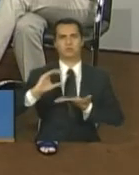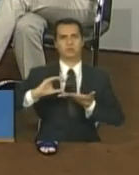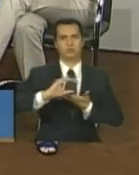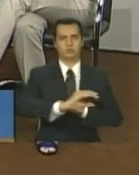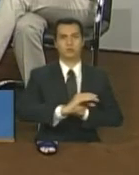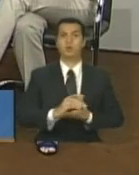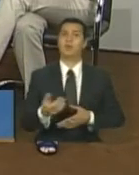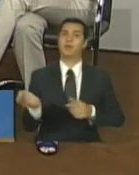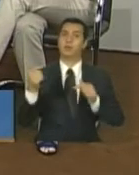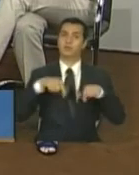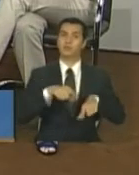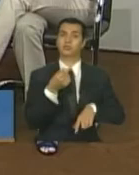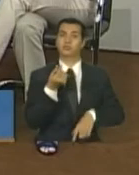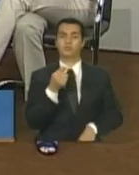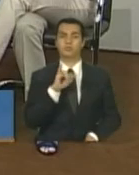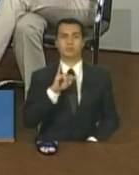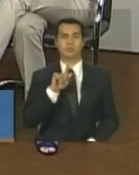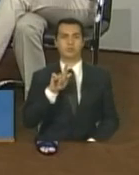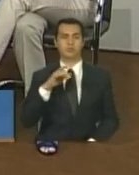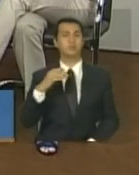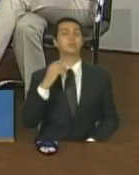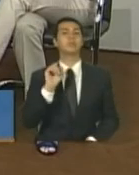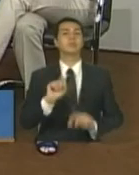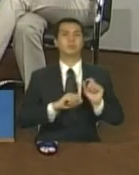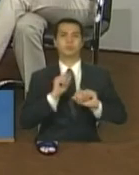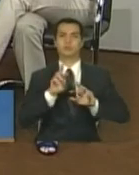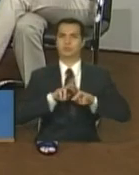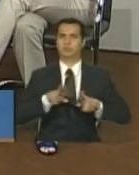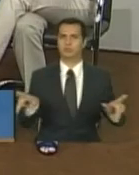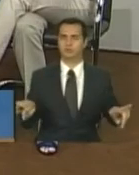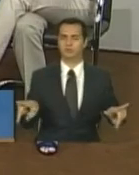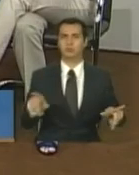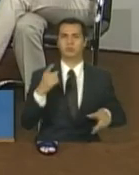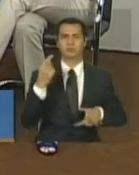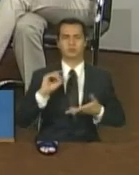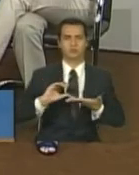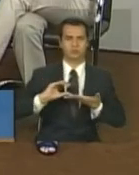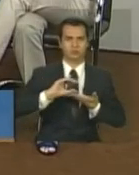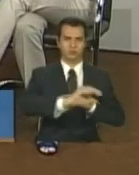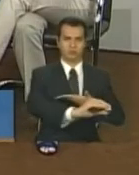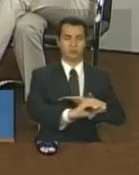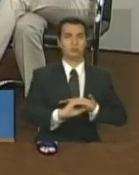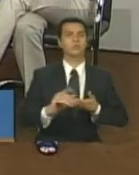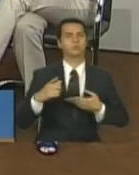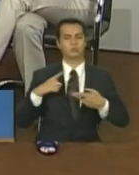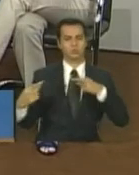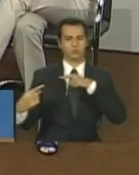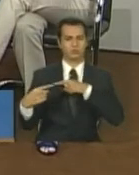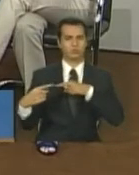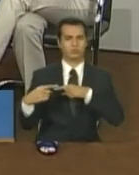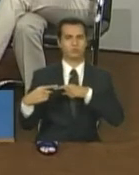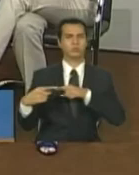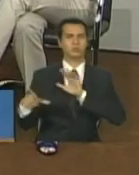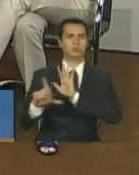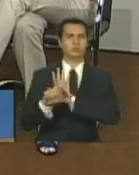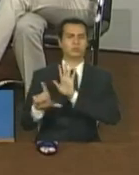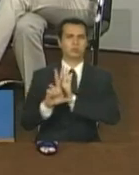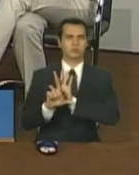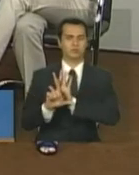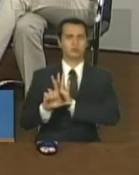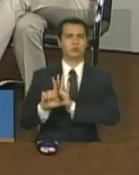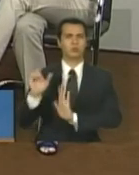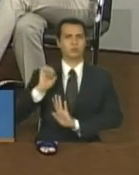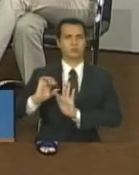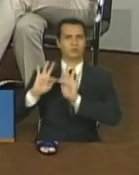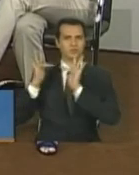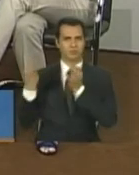esse recurso Ele é considerado lá de acordo com a lei do programa Bolsa Família artigo 8º da lei do